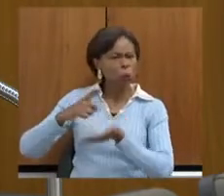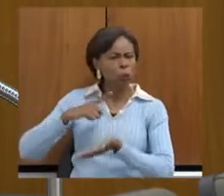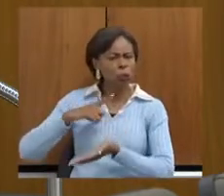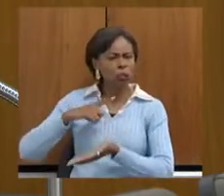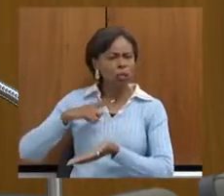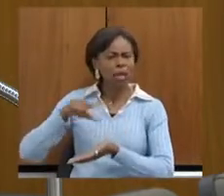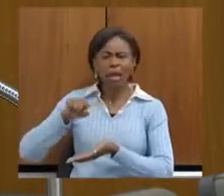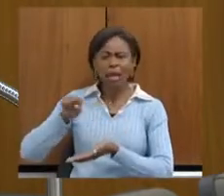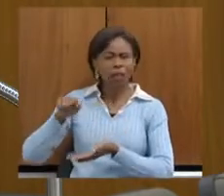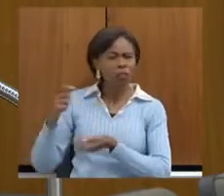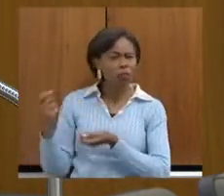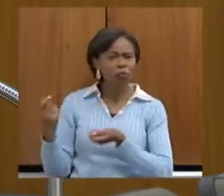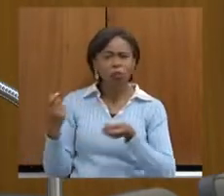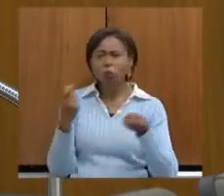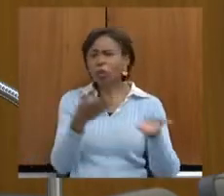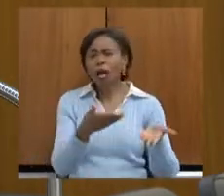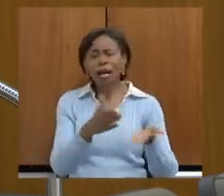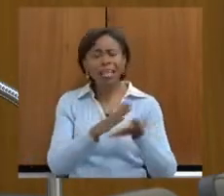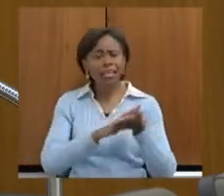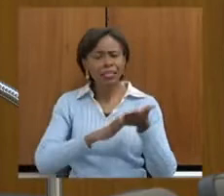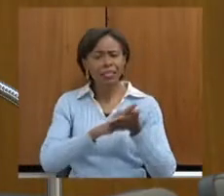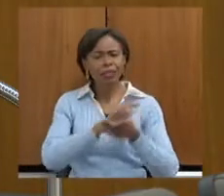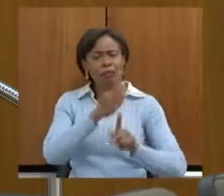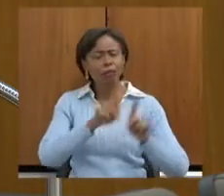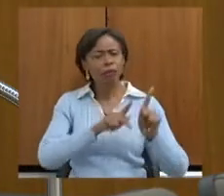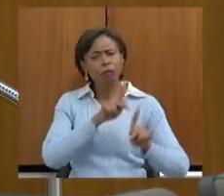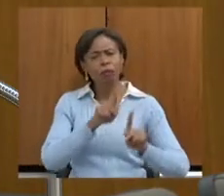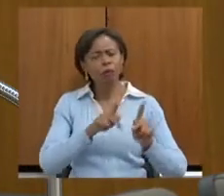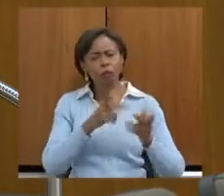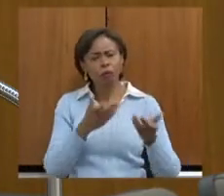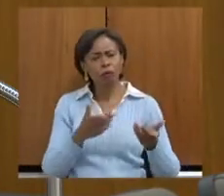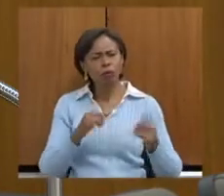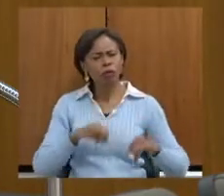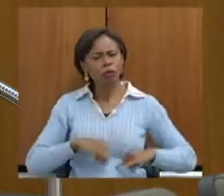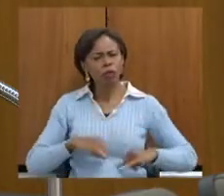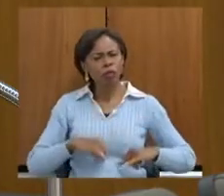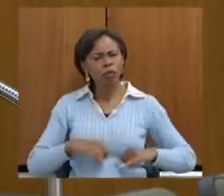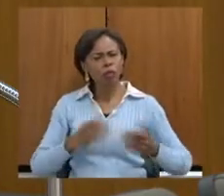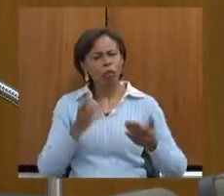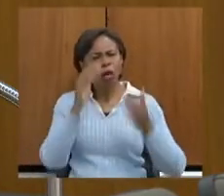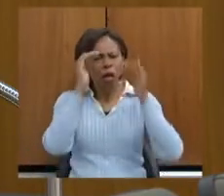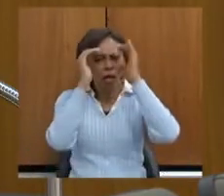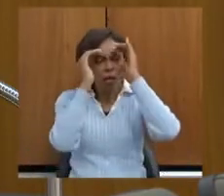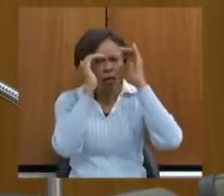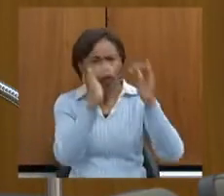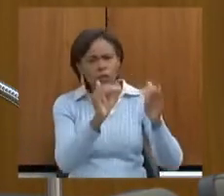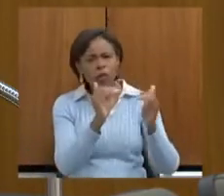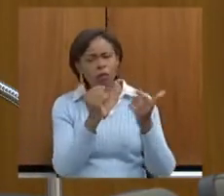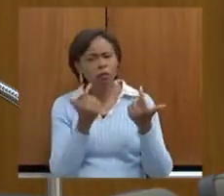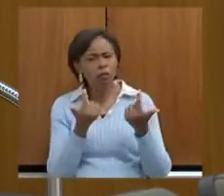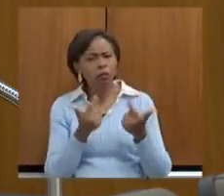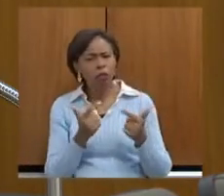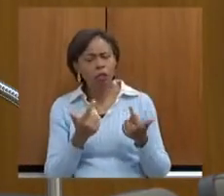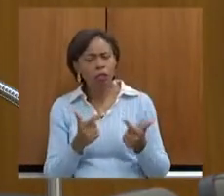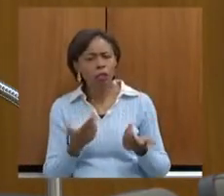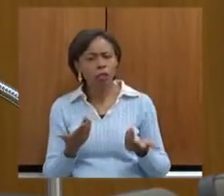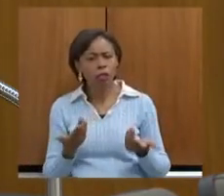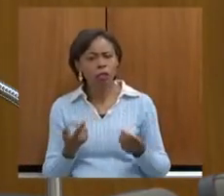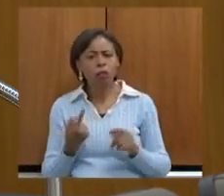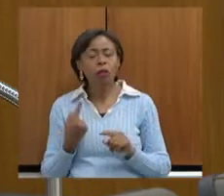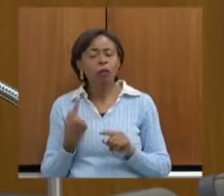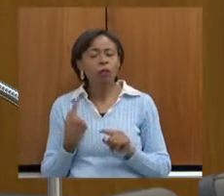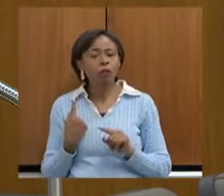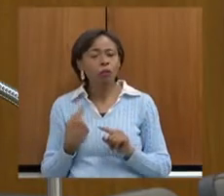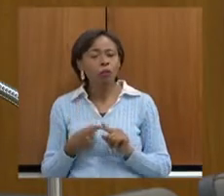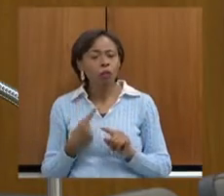não dão para nós população e atingidos o mínimo de respeito por quê que o